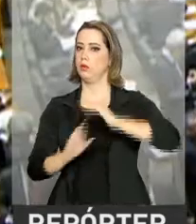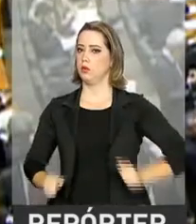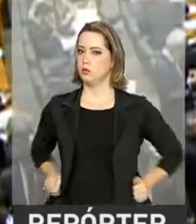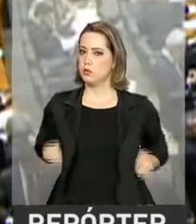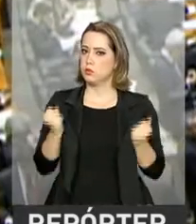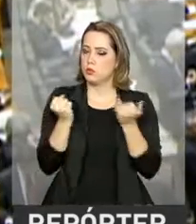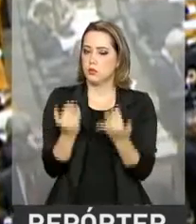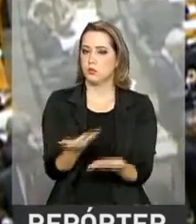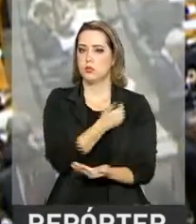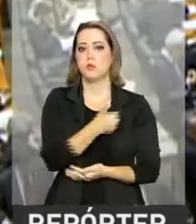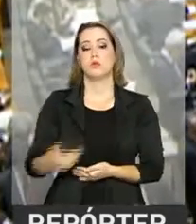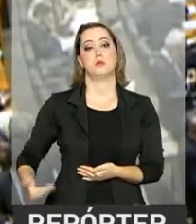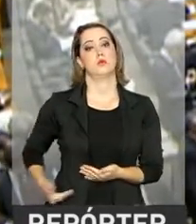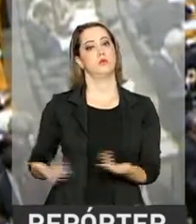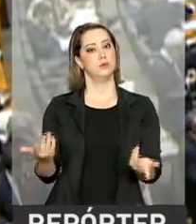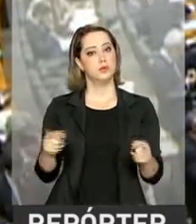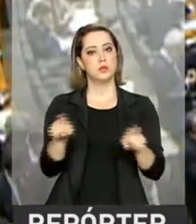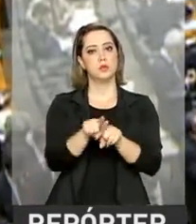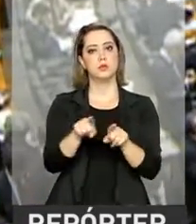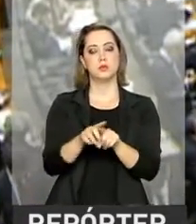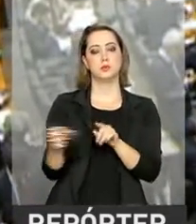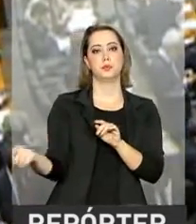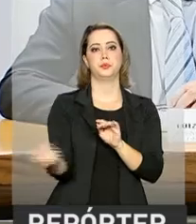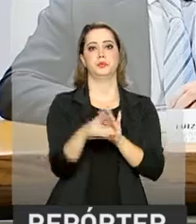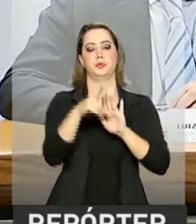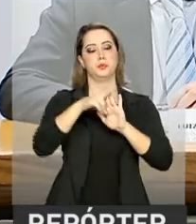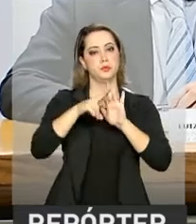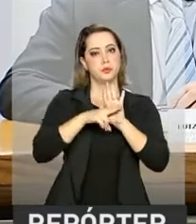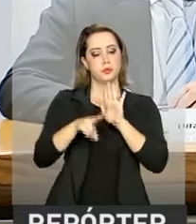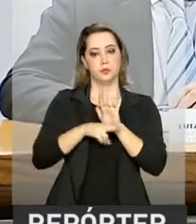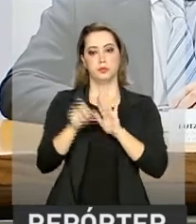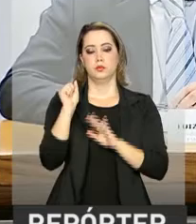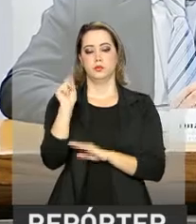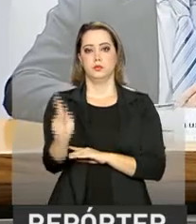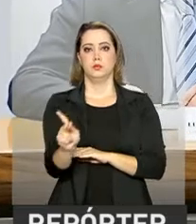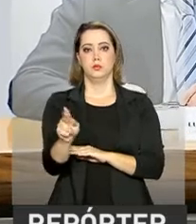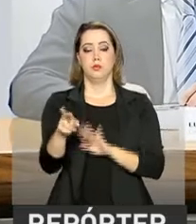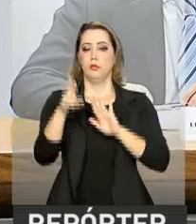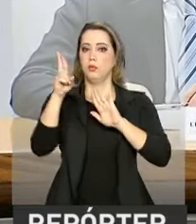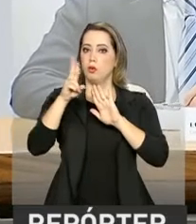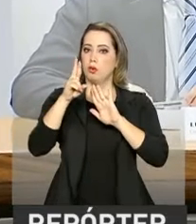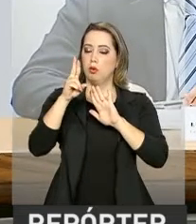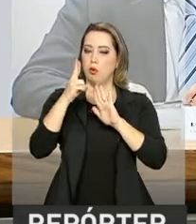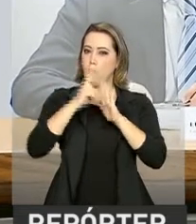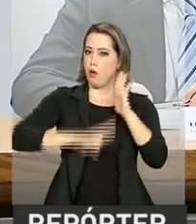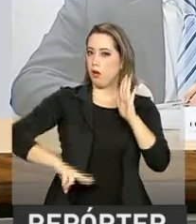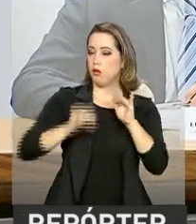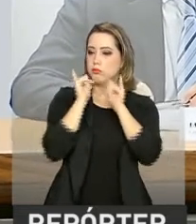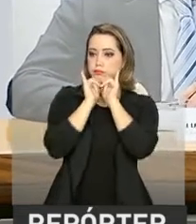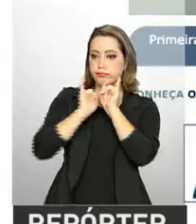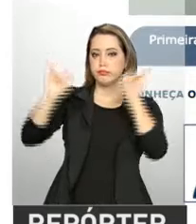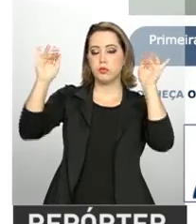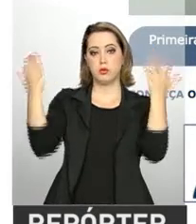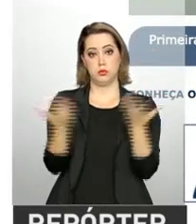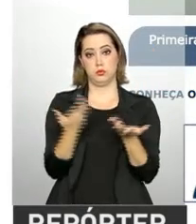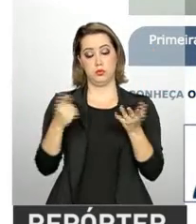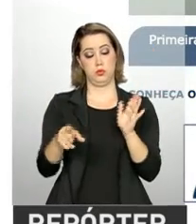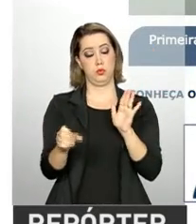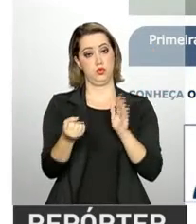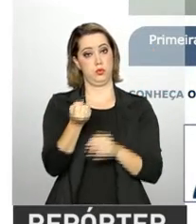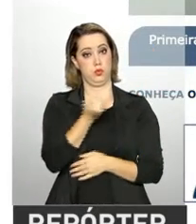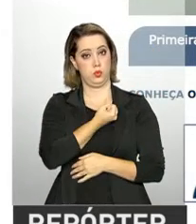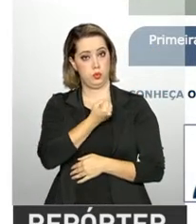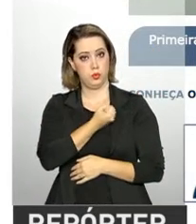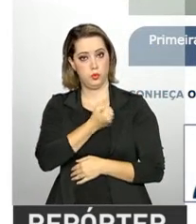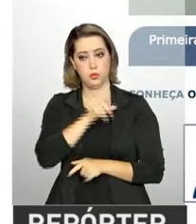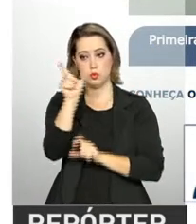gastos públicos, e a proposta de reforma da Previdência. O relatório divulgado hoje revelou também que o número de cidadãos que